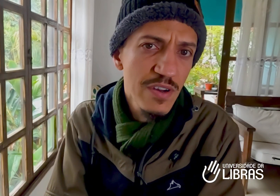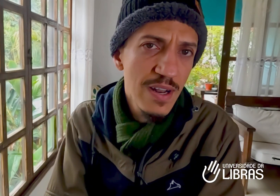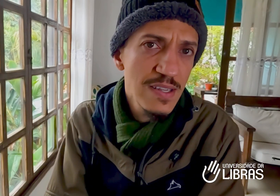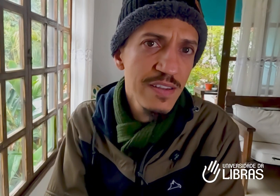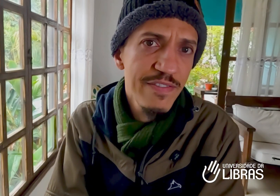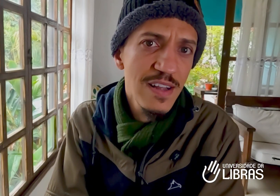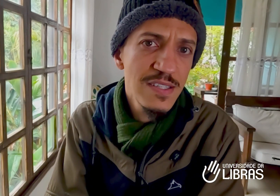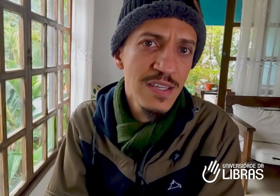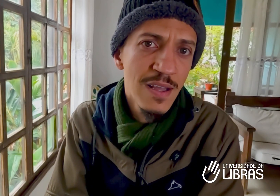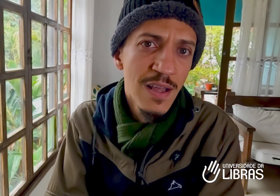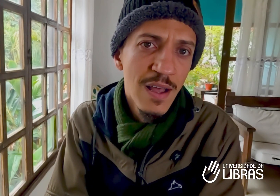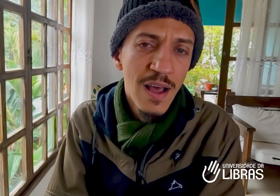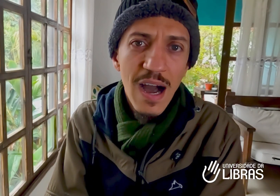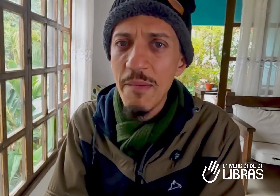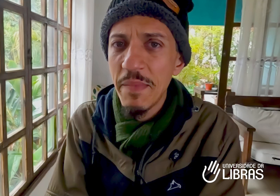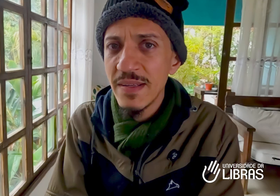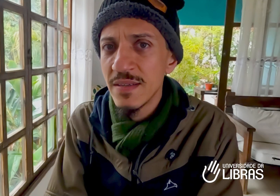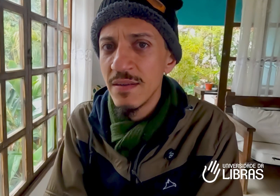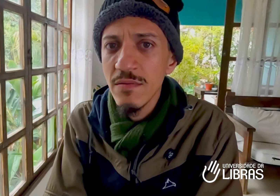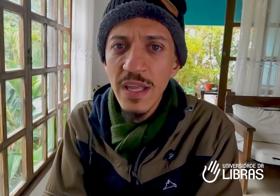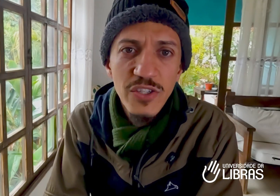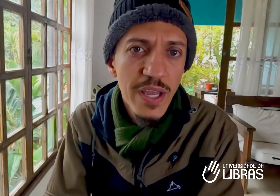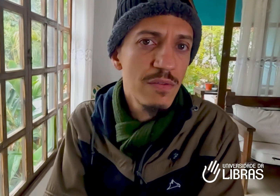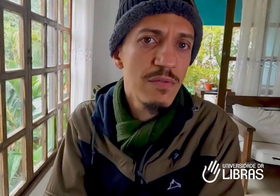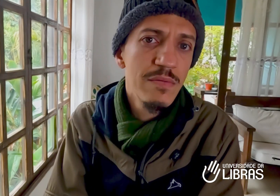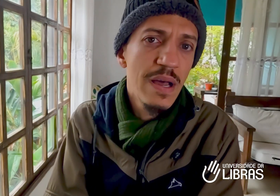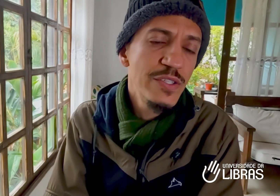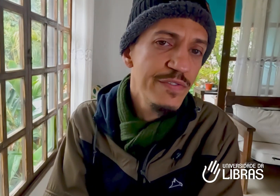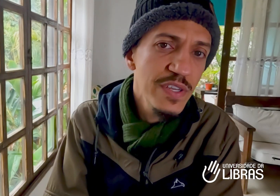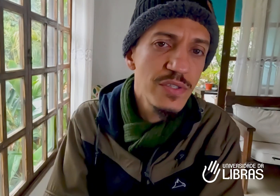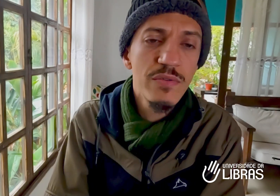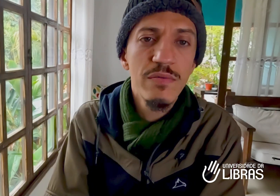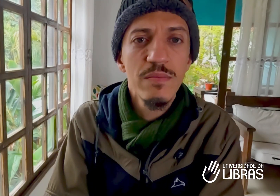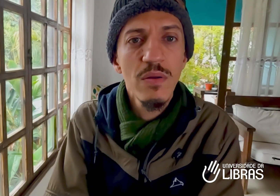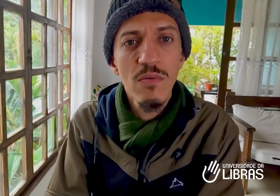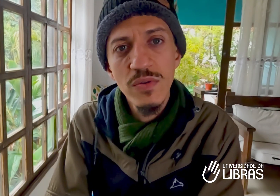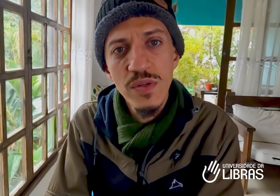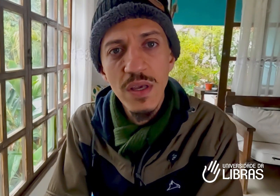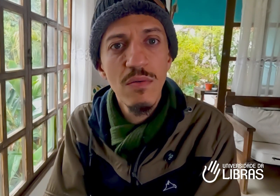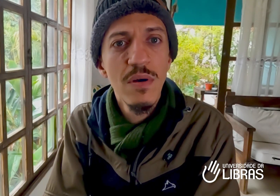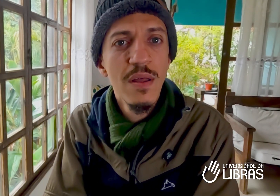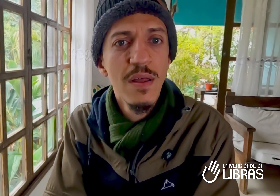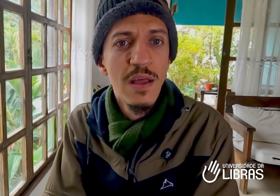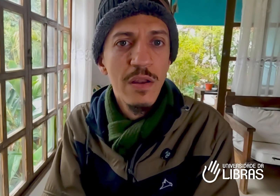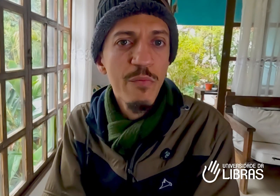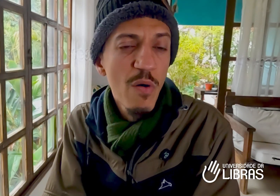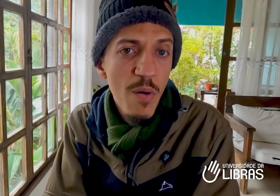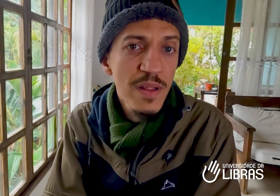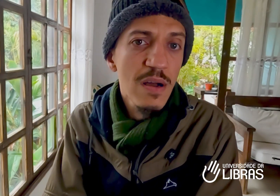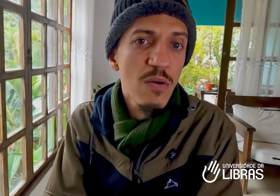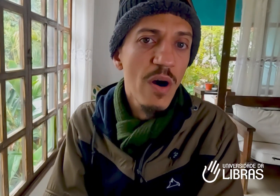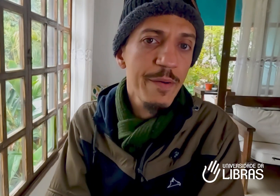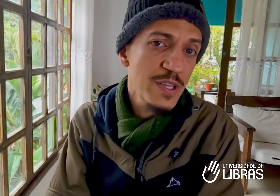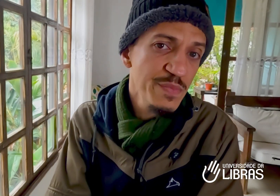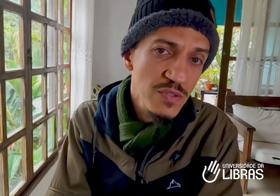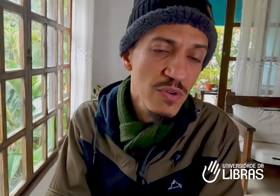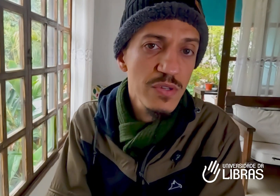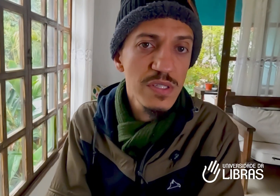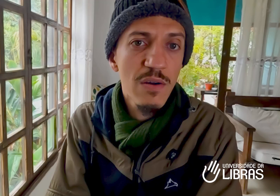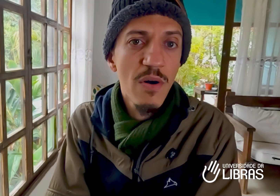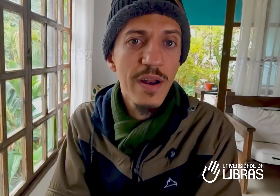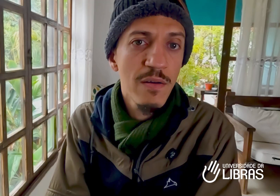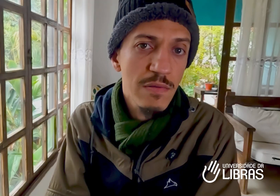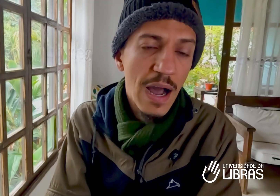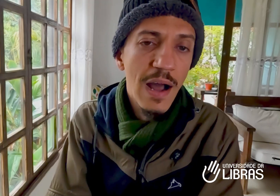talvez você olhe assim e fale assim, mas não tem jeito, é difícil, eu não consigo, no meu momento agora, para as minhas